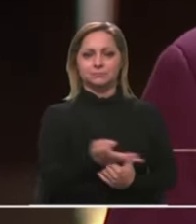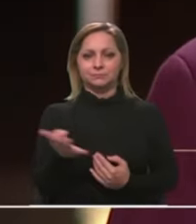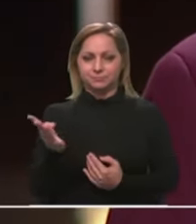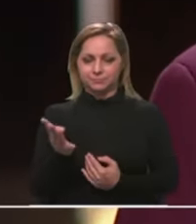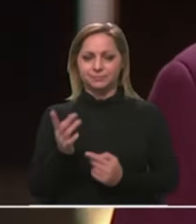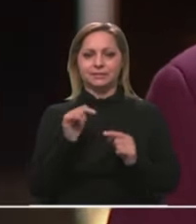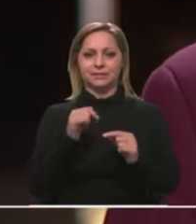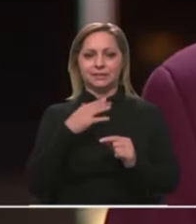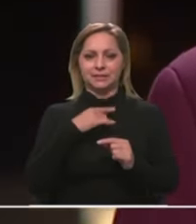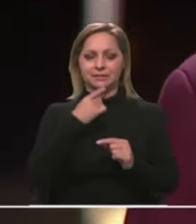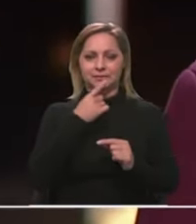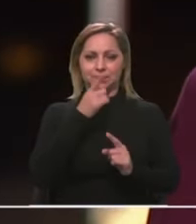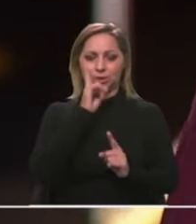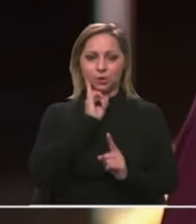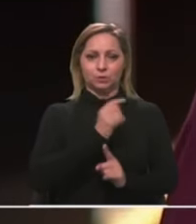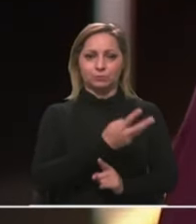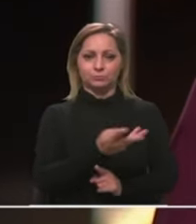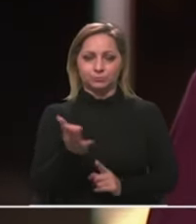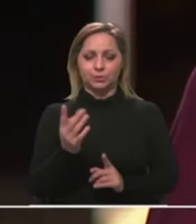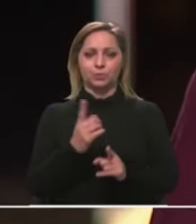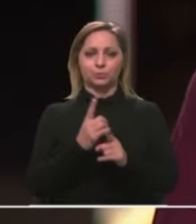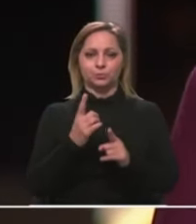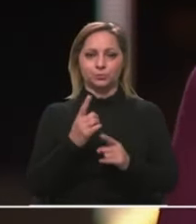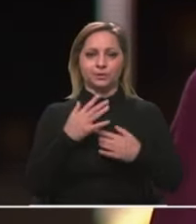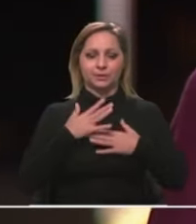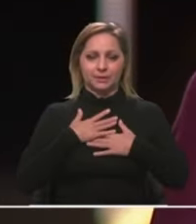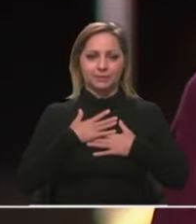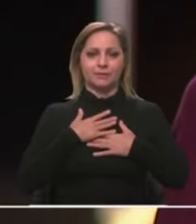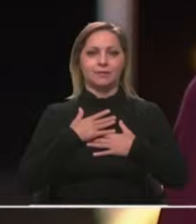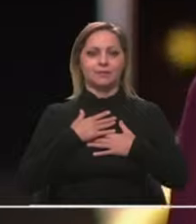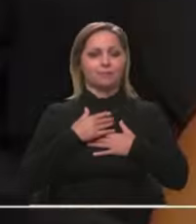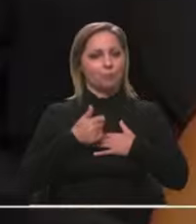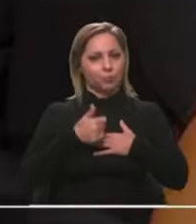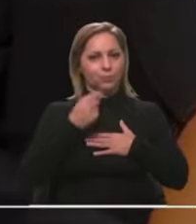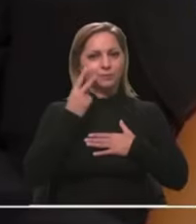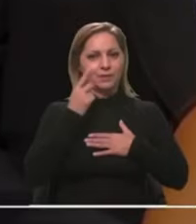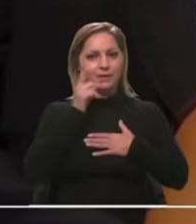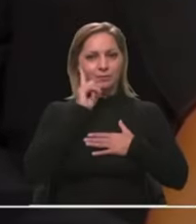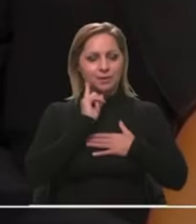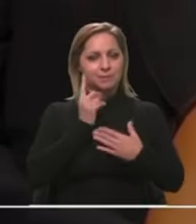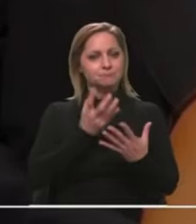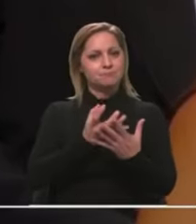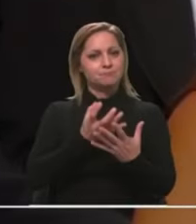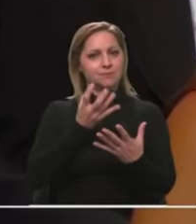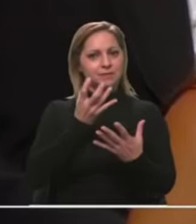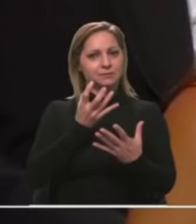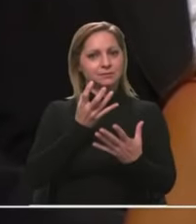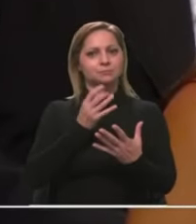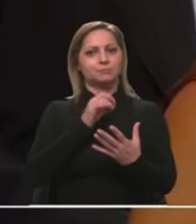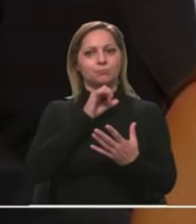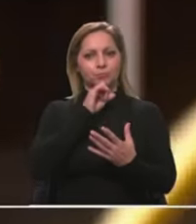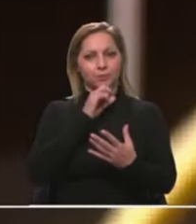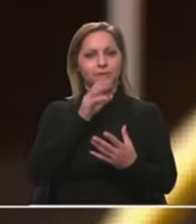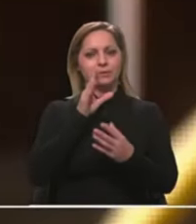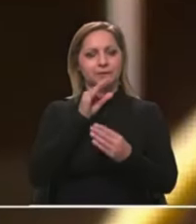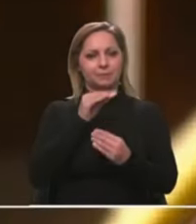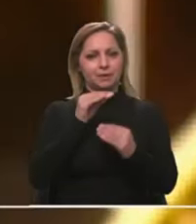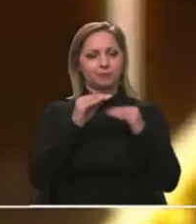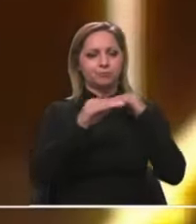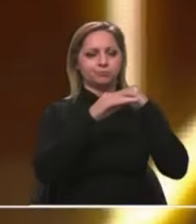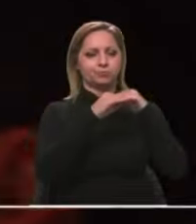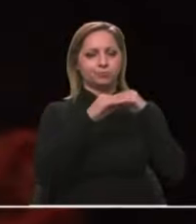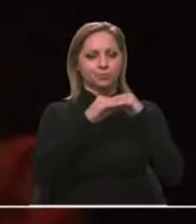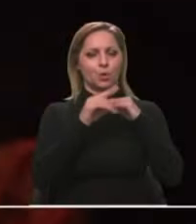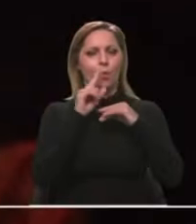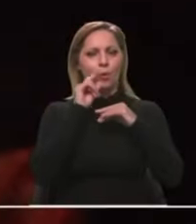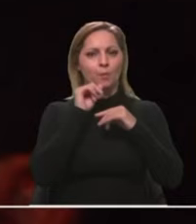quero frisar nomeadas porque é um privilégio ver que a mulher cada vez mais é capaz e tem tanto ou mais valor que o homem e pode